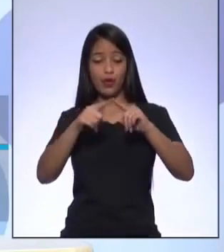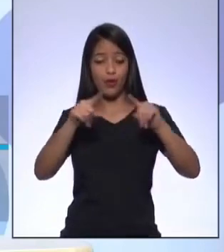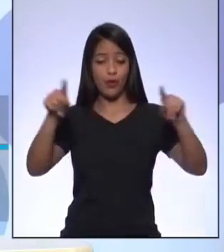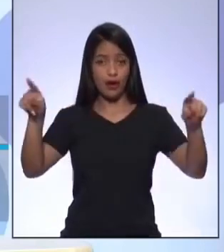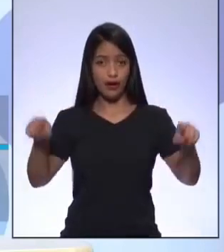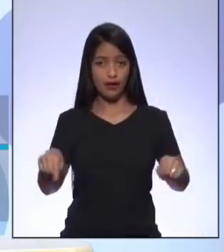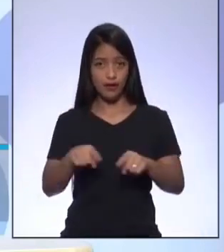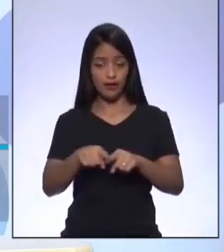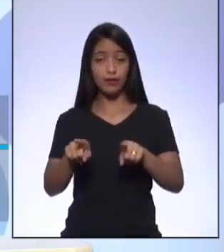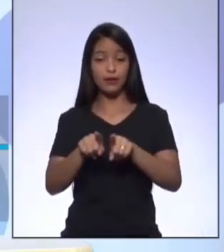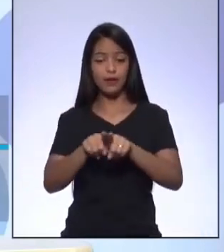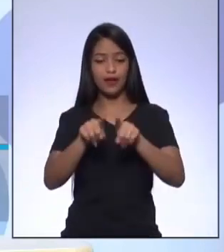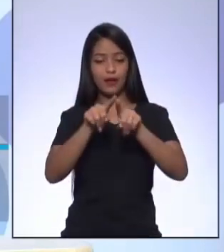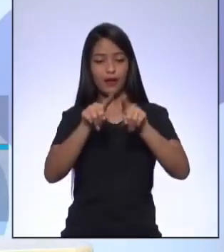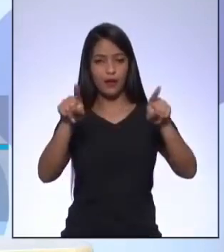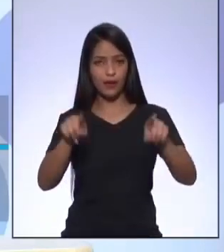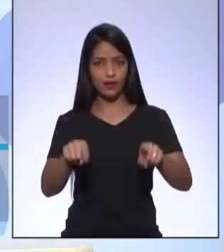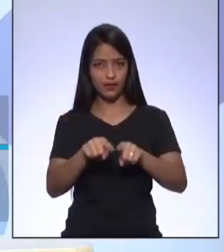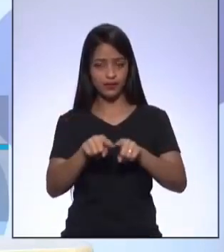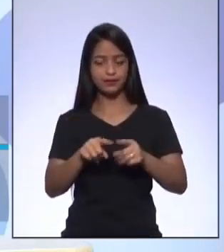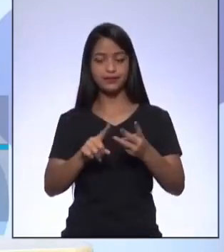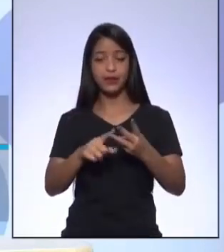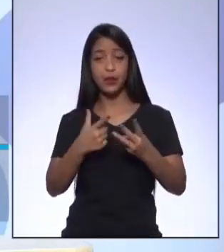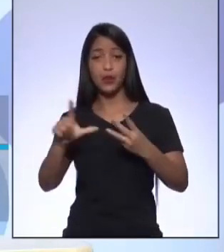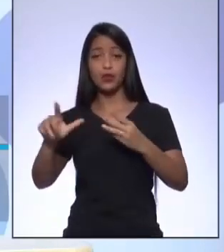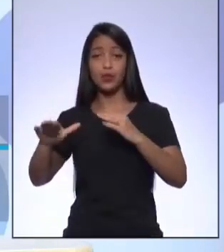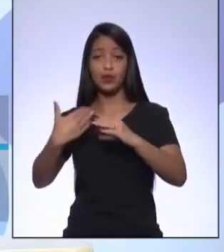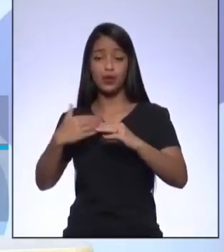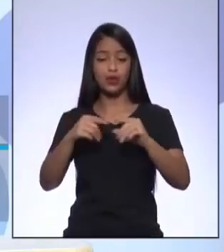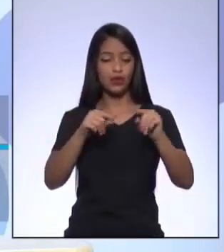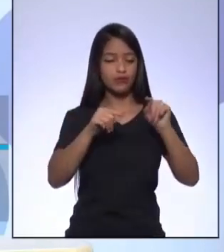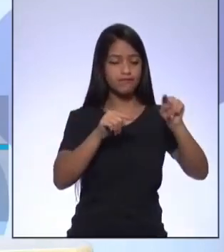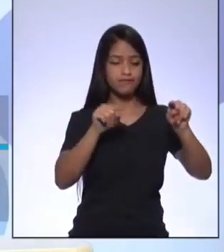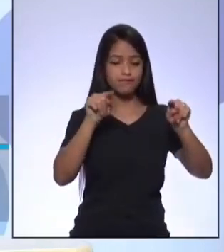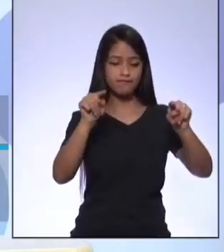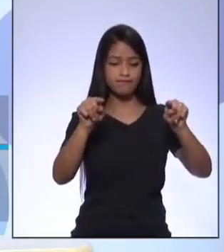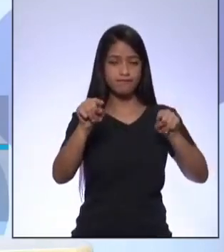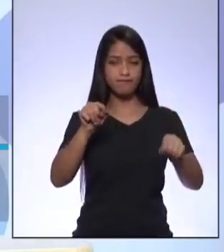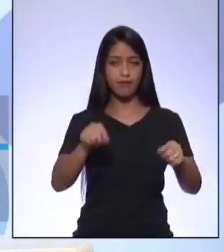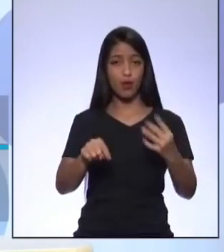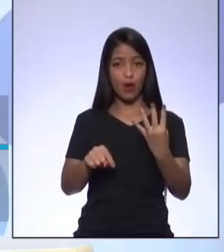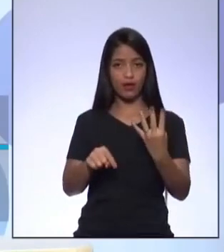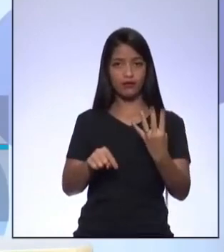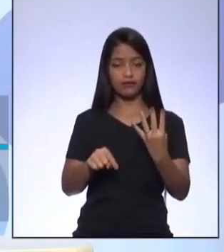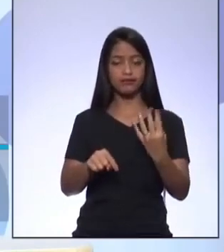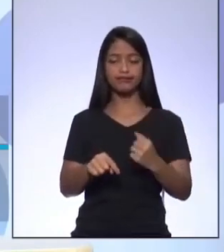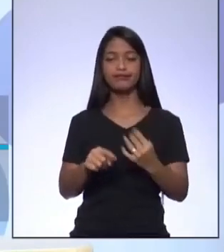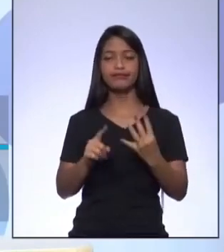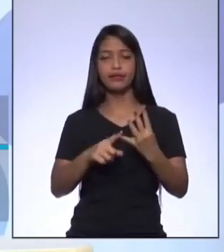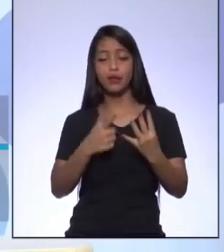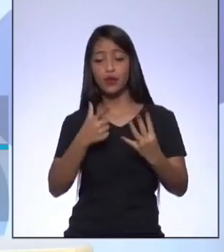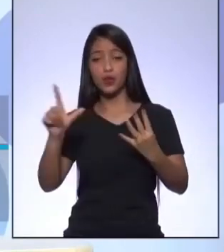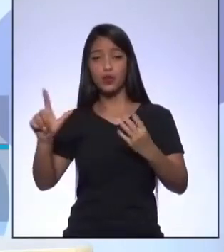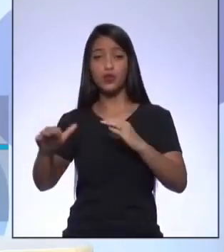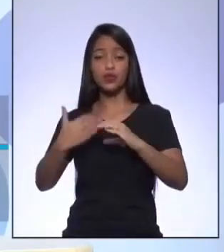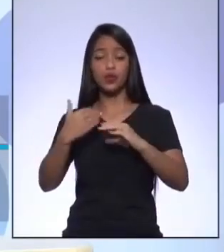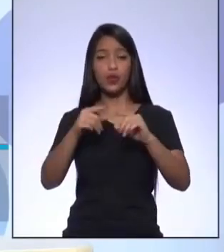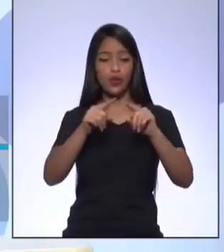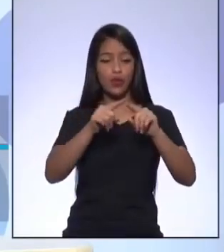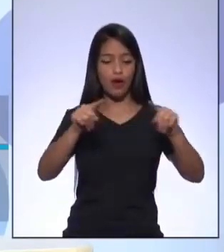um quadrilátero para os dois, então essa resposta serve para os dois, né? O Samuel colocou retângulo e